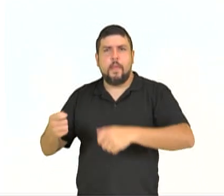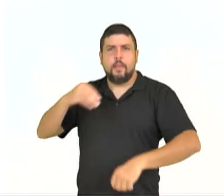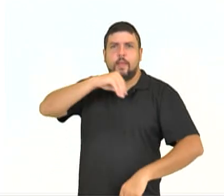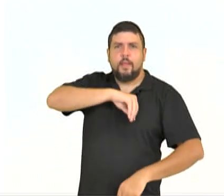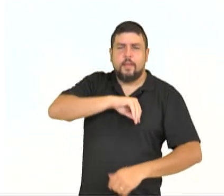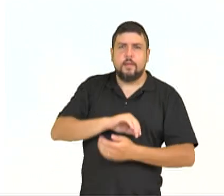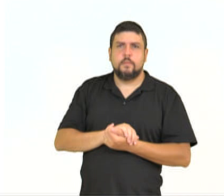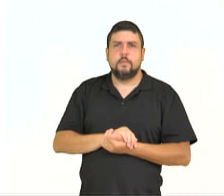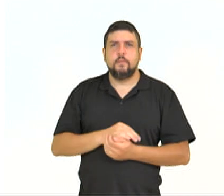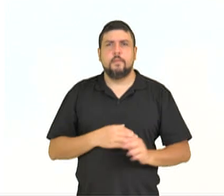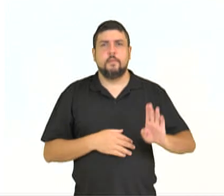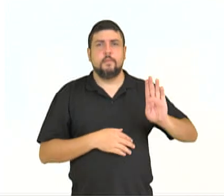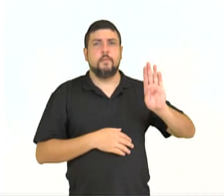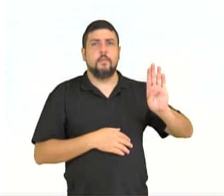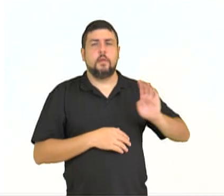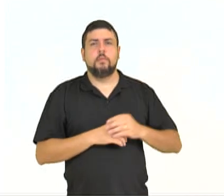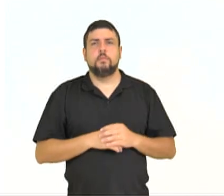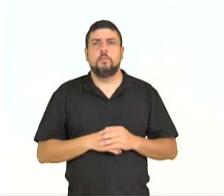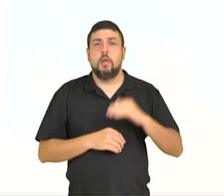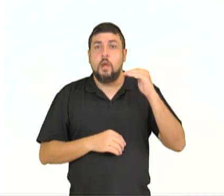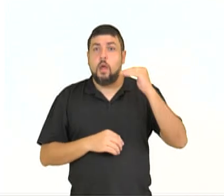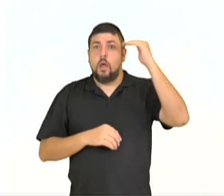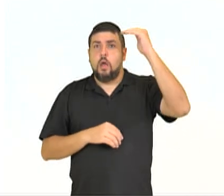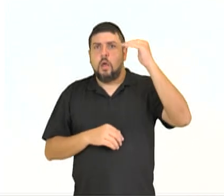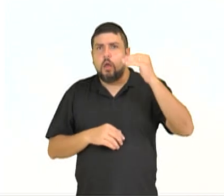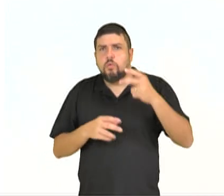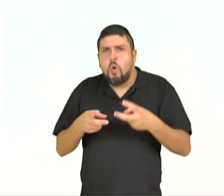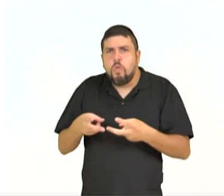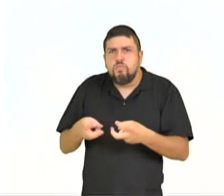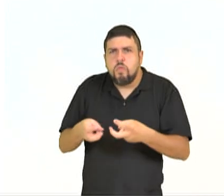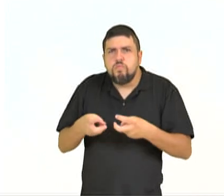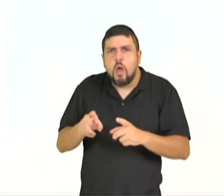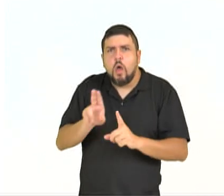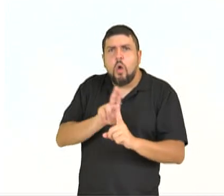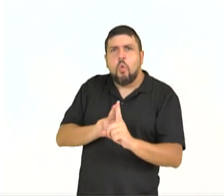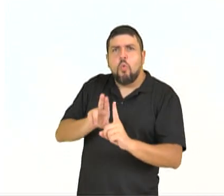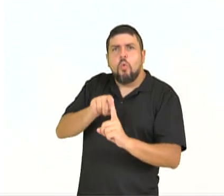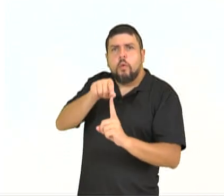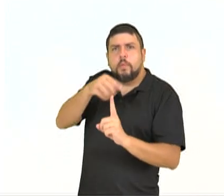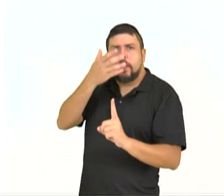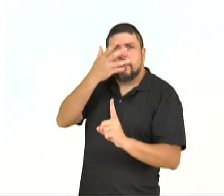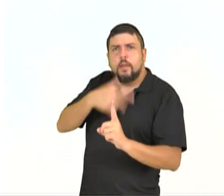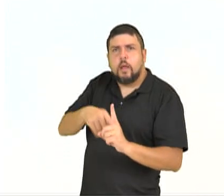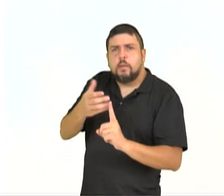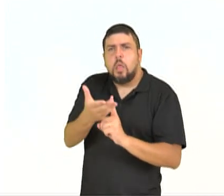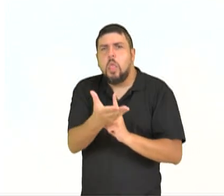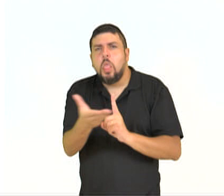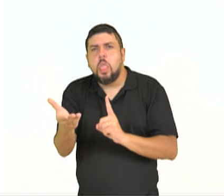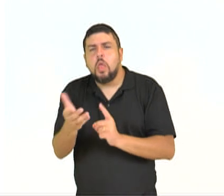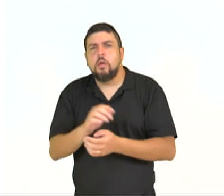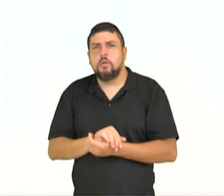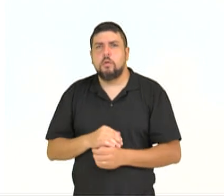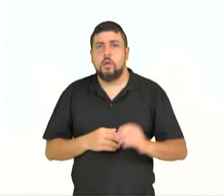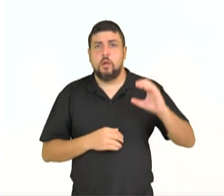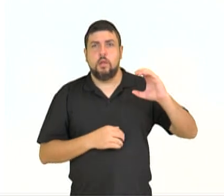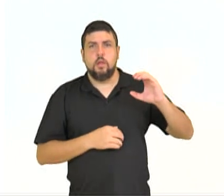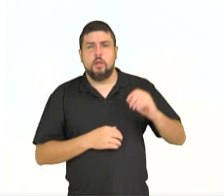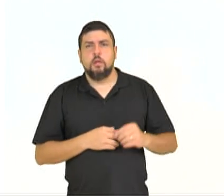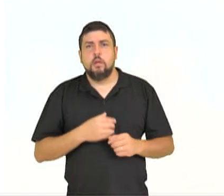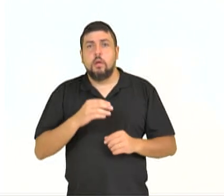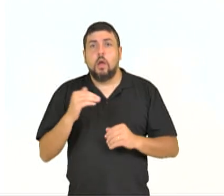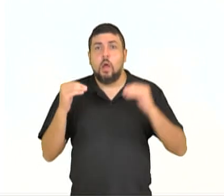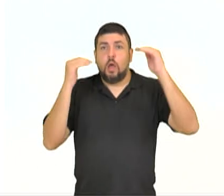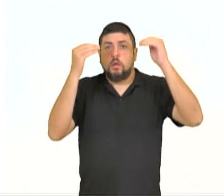B. Um adulto que explora crianças para pedir esmolas. Letra C. Um adulto que pede esmolas para ajudar